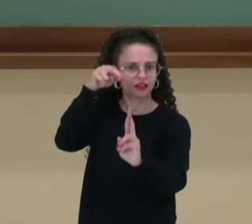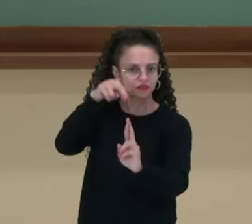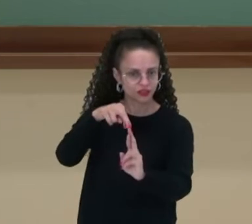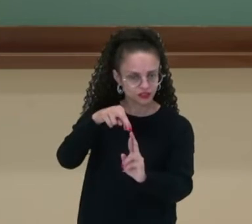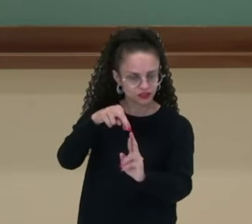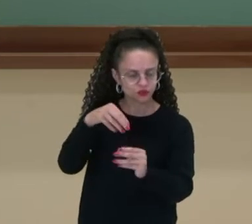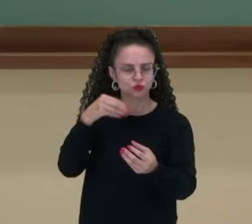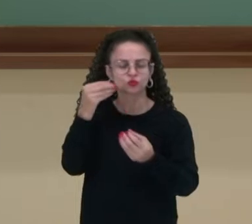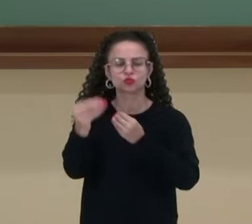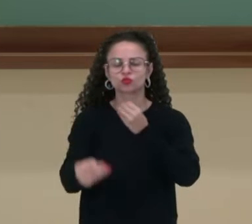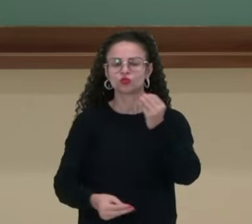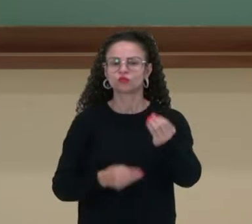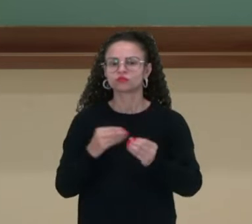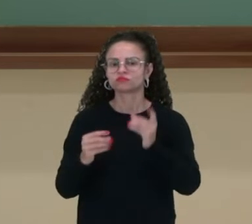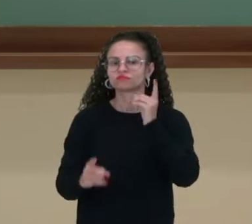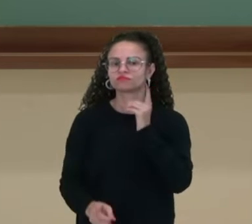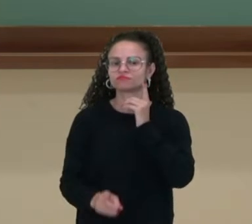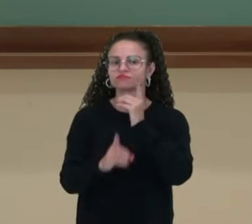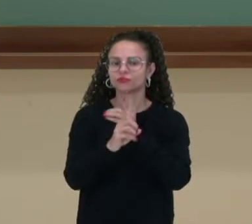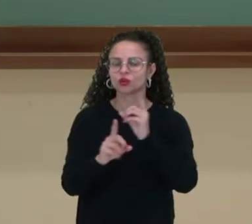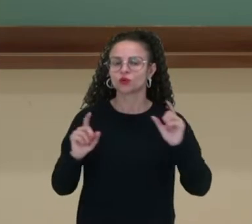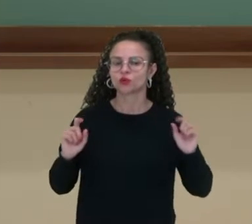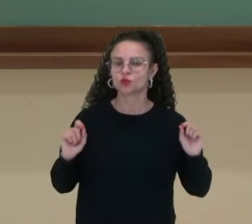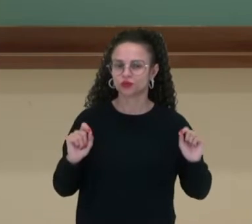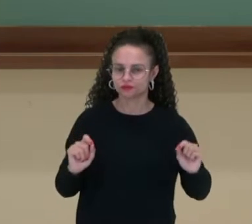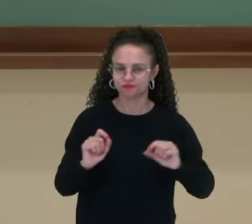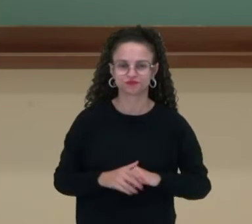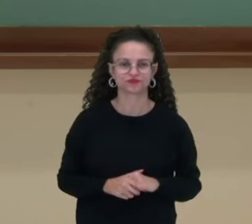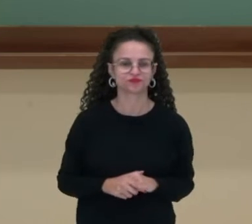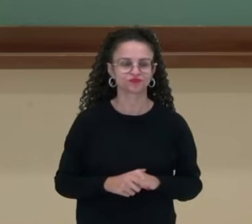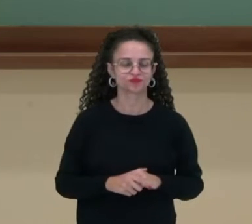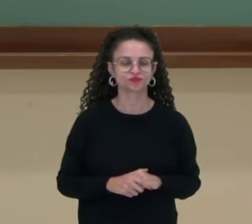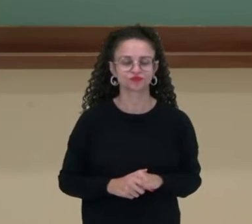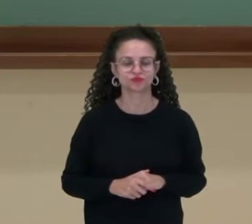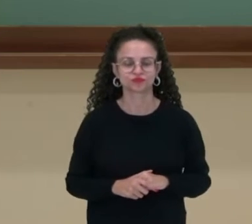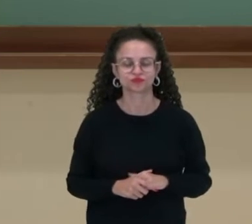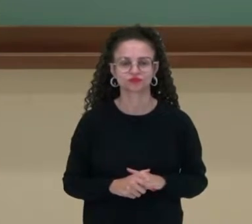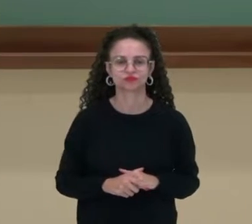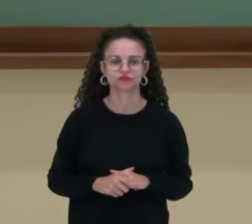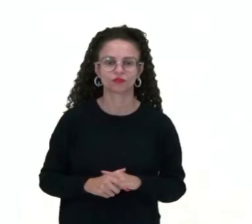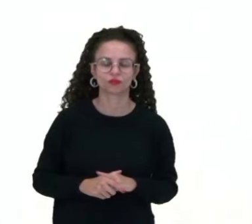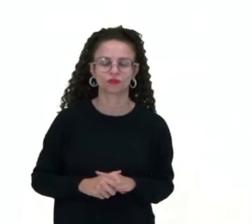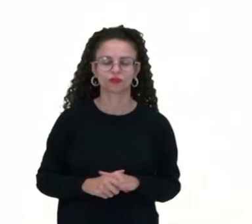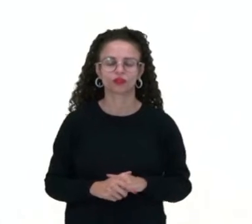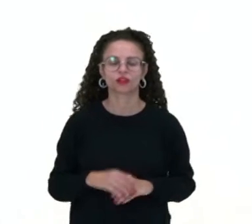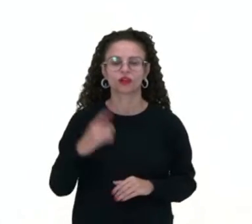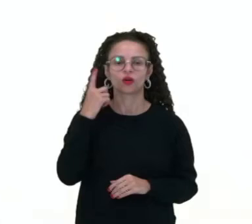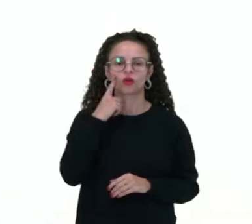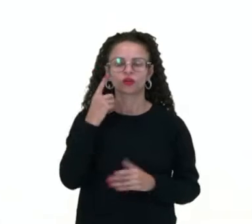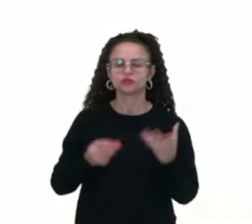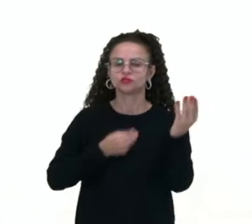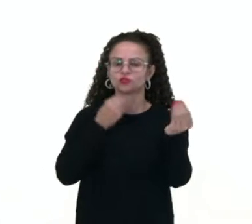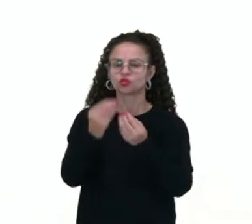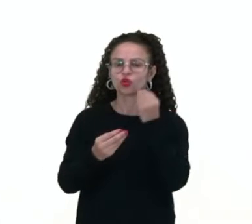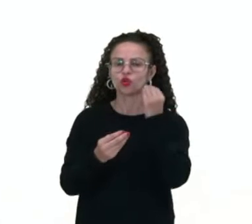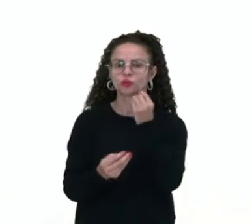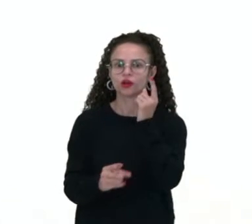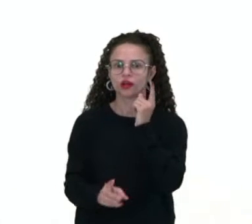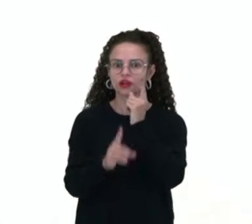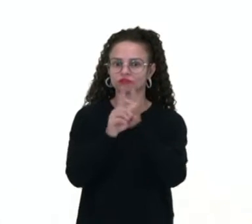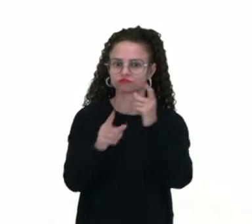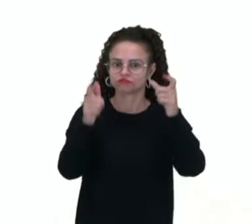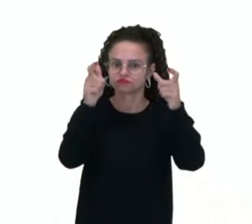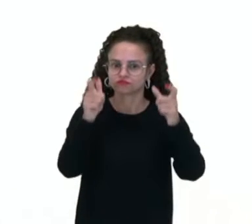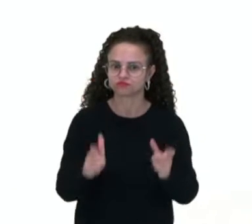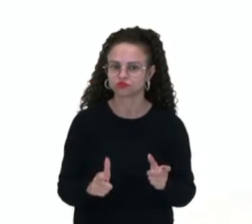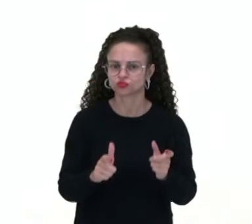possa localizar o nosso país no mundo. Muito bem? Então, olha só, mas afinal, como localizar um território, né?